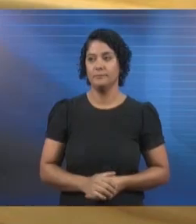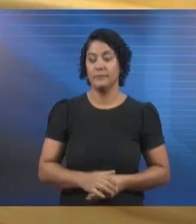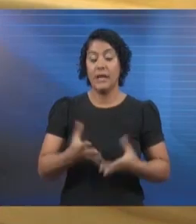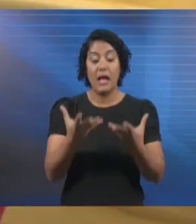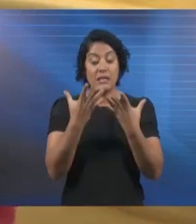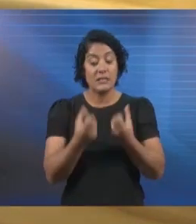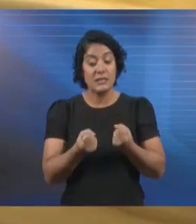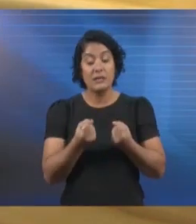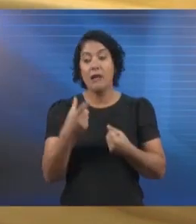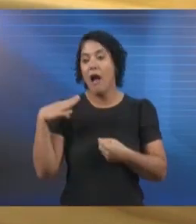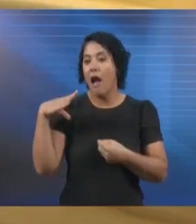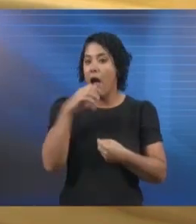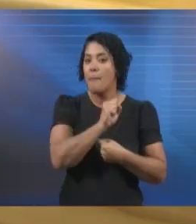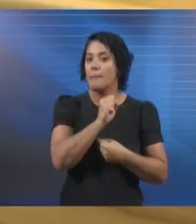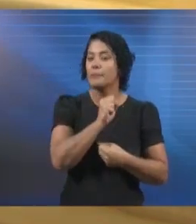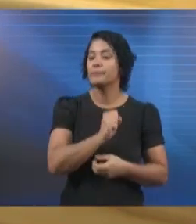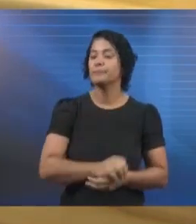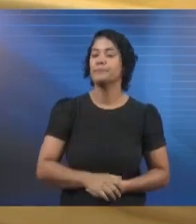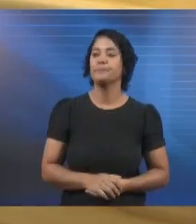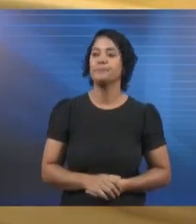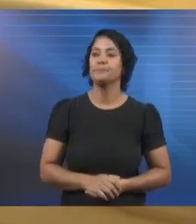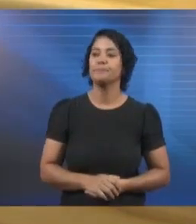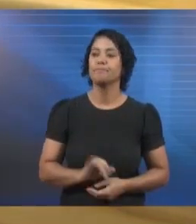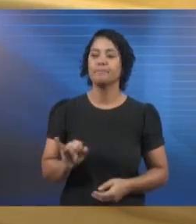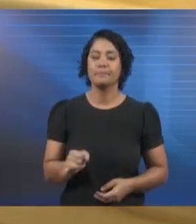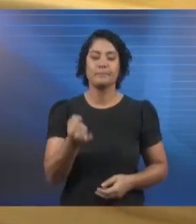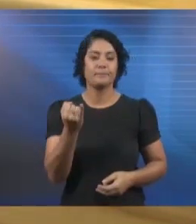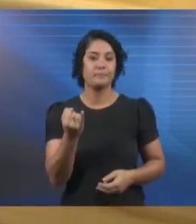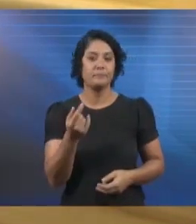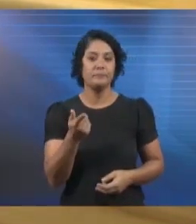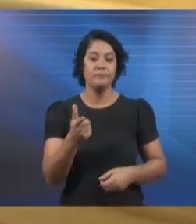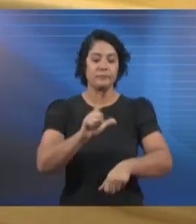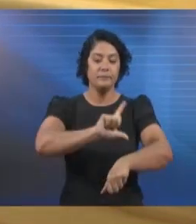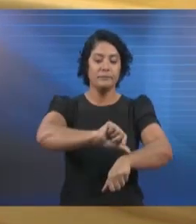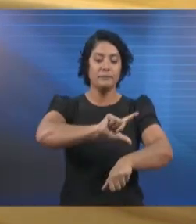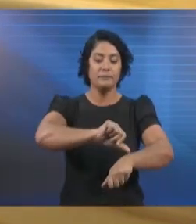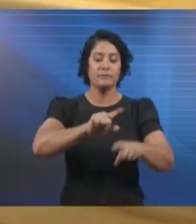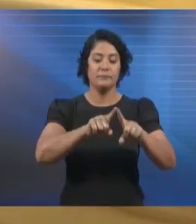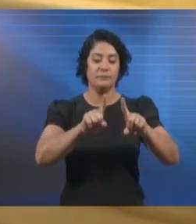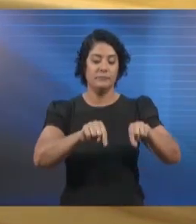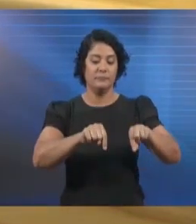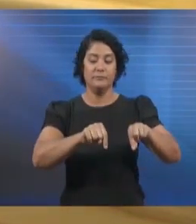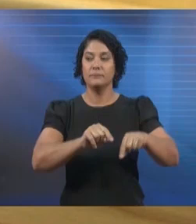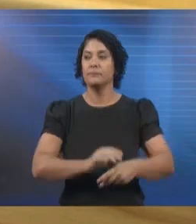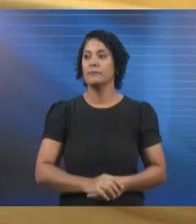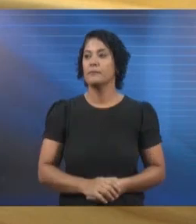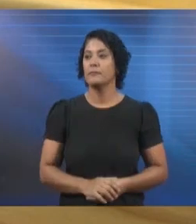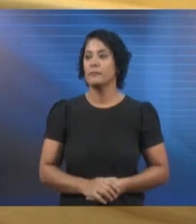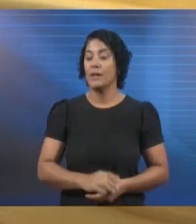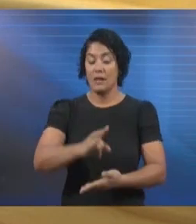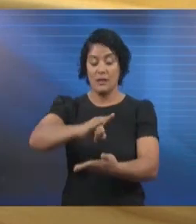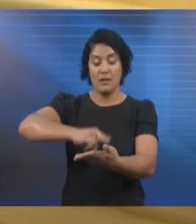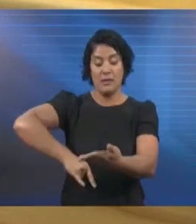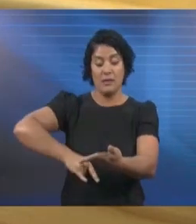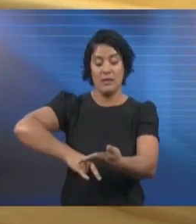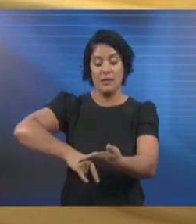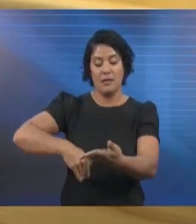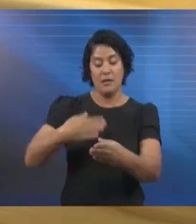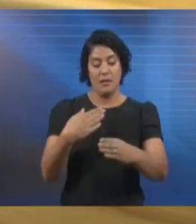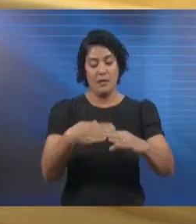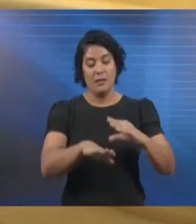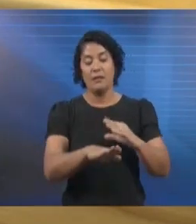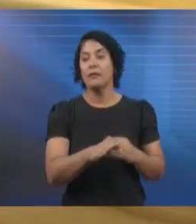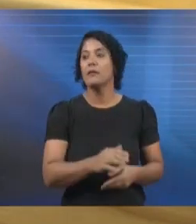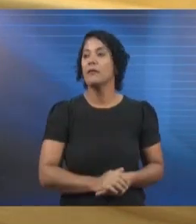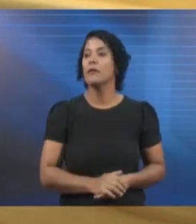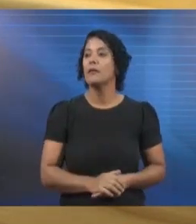aprovado o mais breve possível aproveitando aqui ainda no horário das proposições para falar de um requerimento que Eu encaminhei